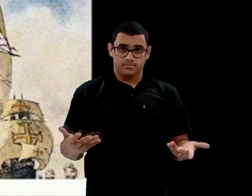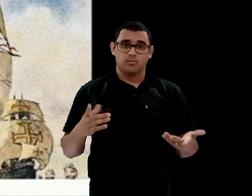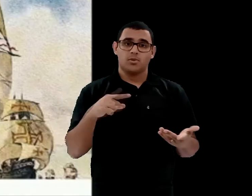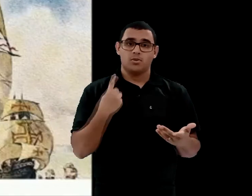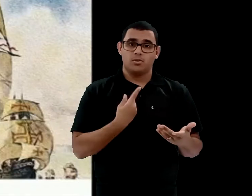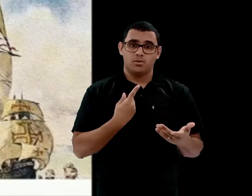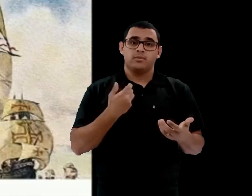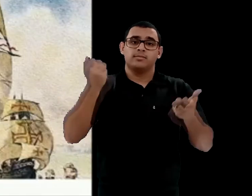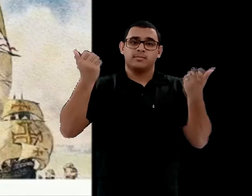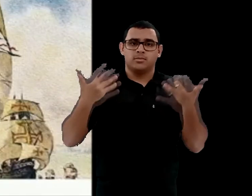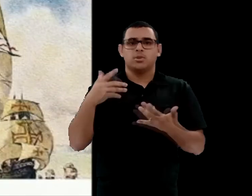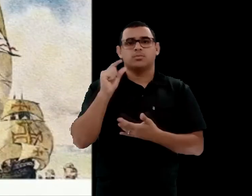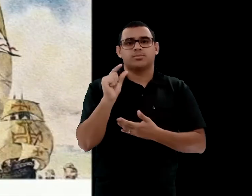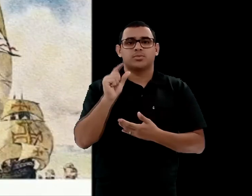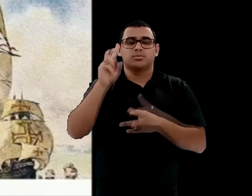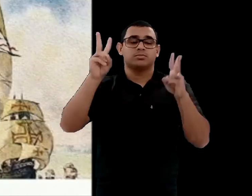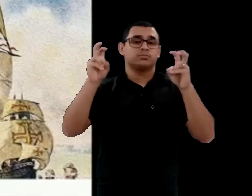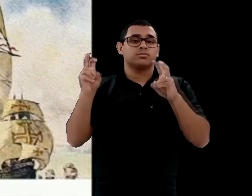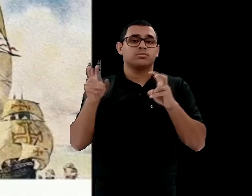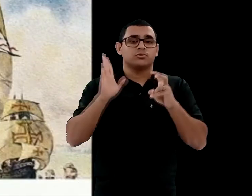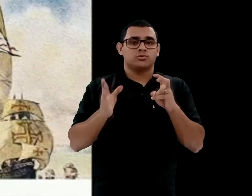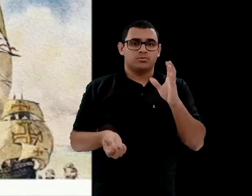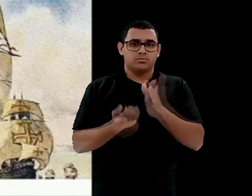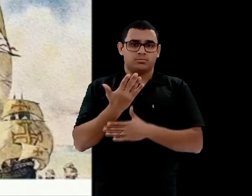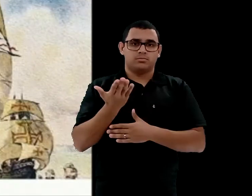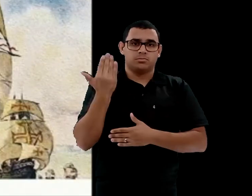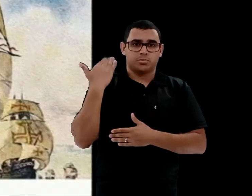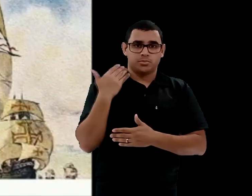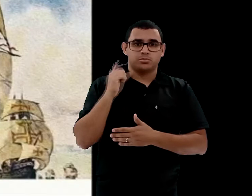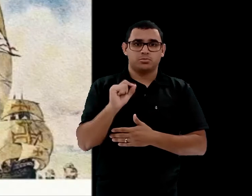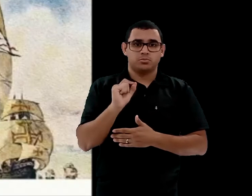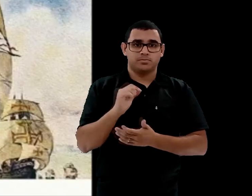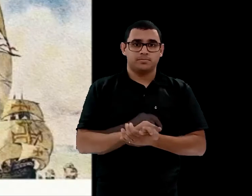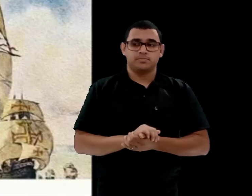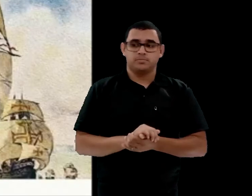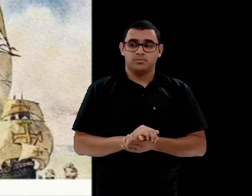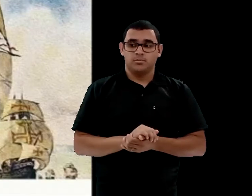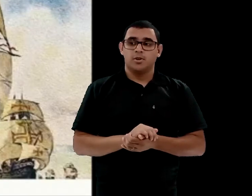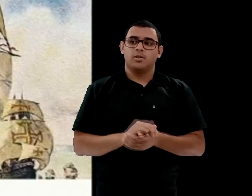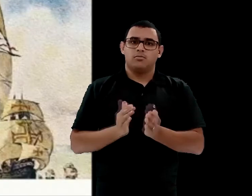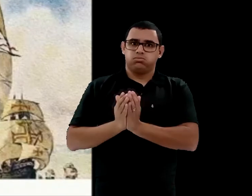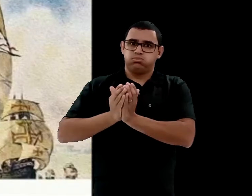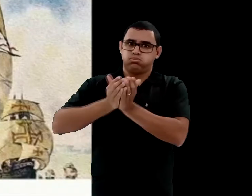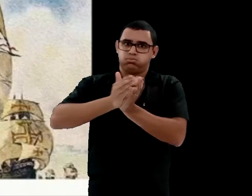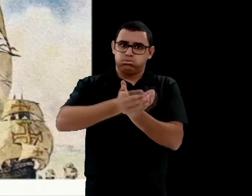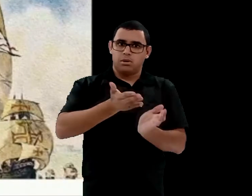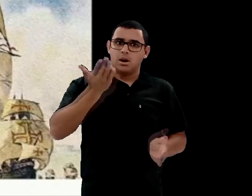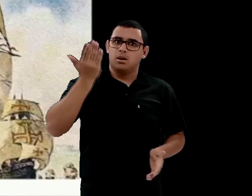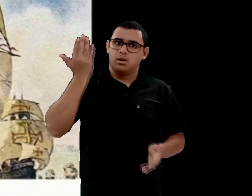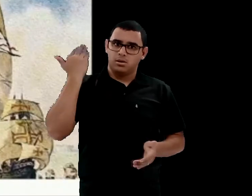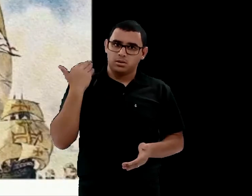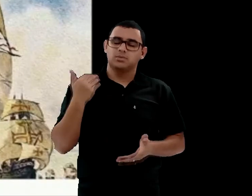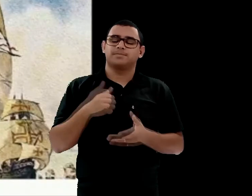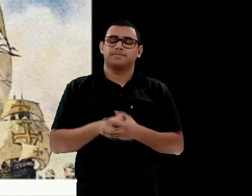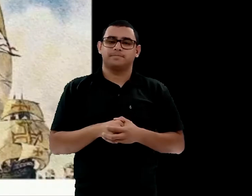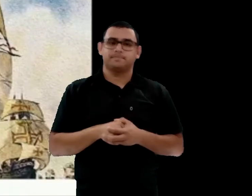Bom, vamos falar mais um pouco sobre esse tema que já foi abordado em outros momentos, que é as grandes navegações.